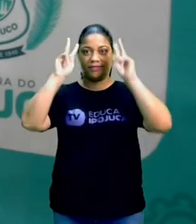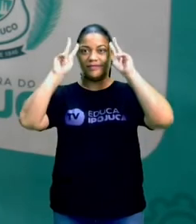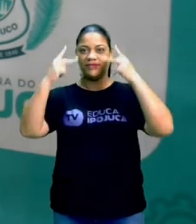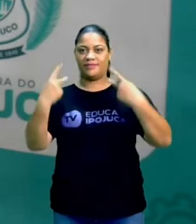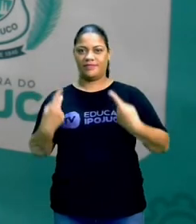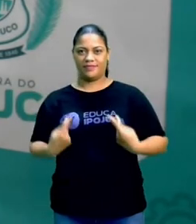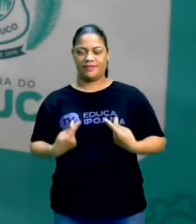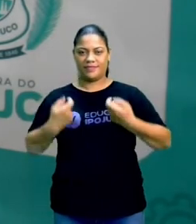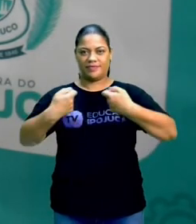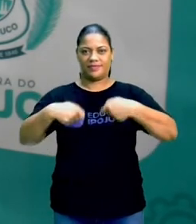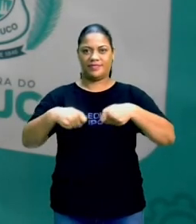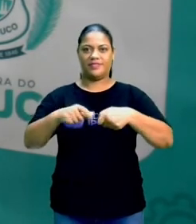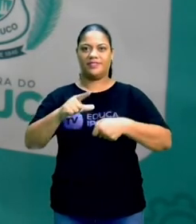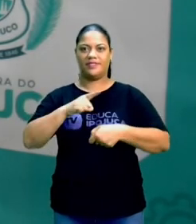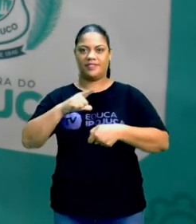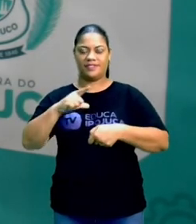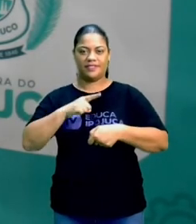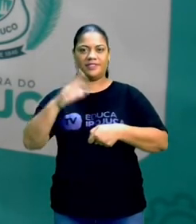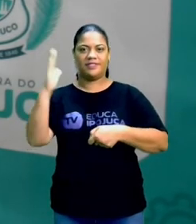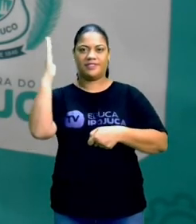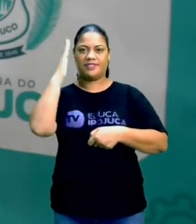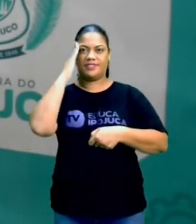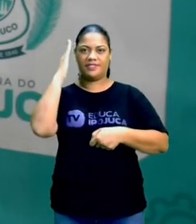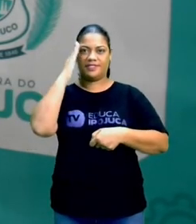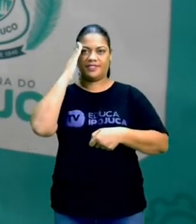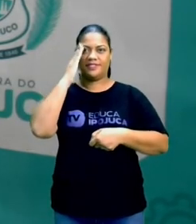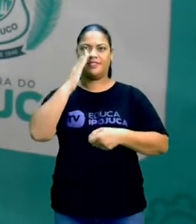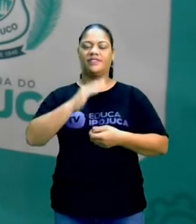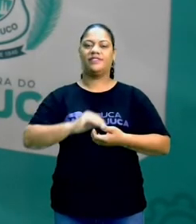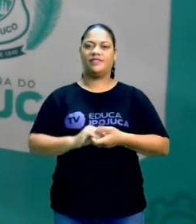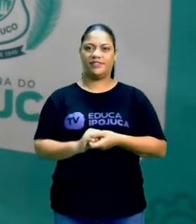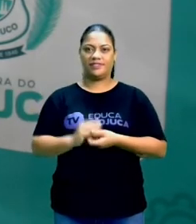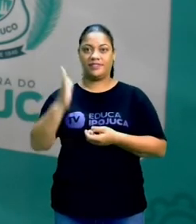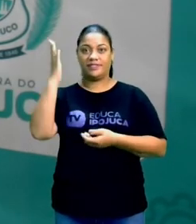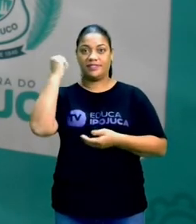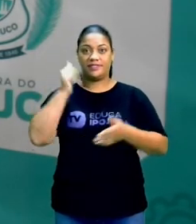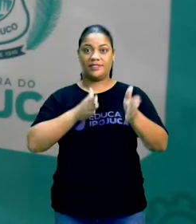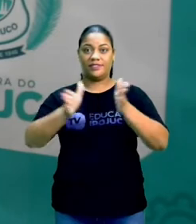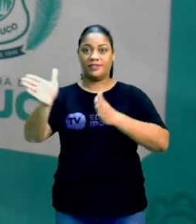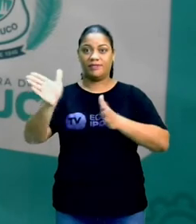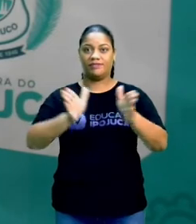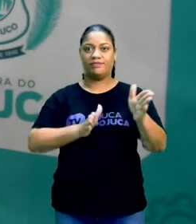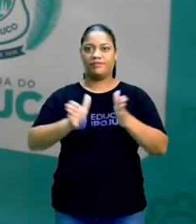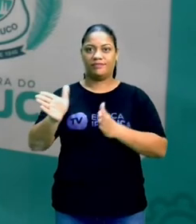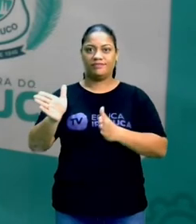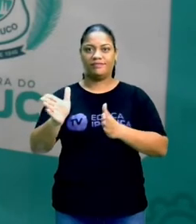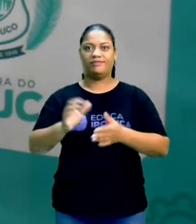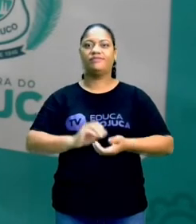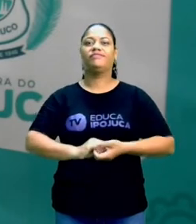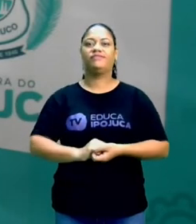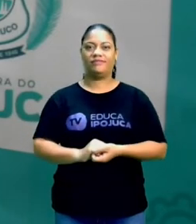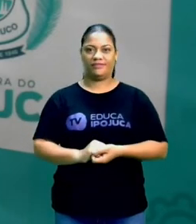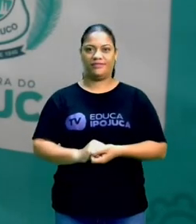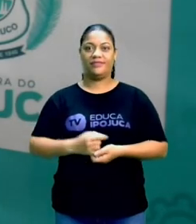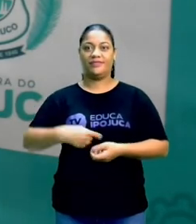humanidade, precisamos ter esses conceitos para nos direcionarmos para no nosso ir e